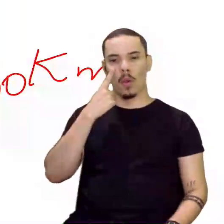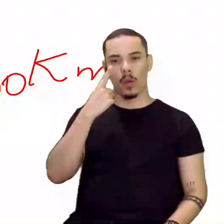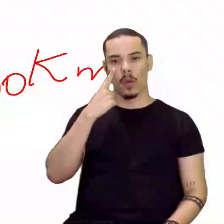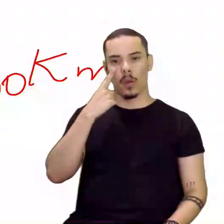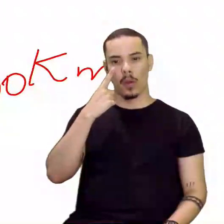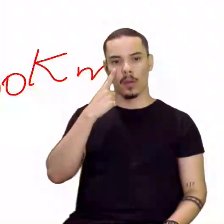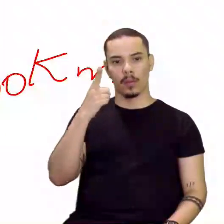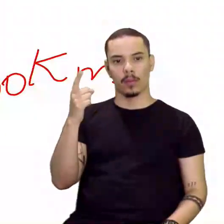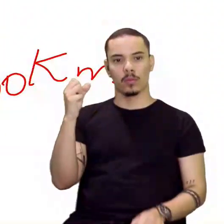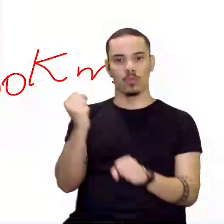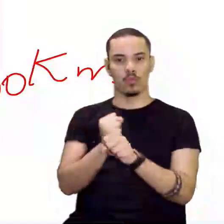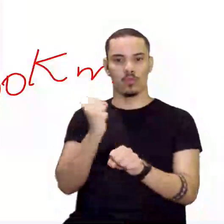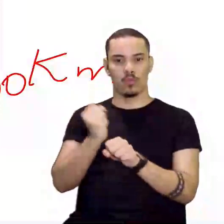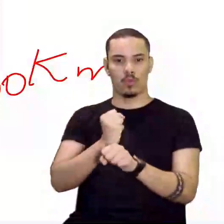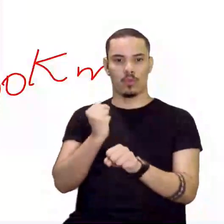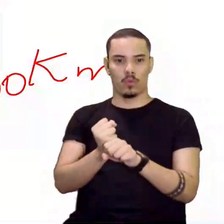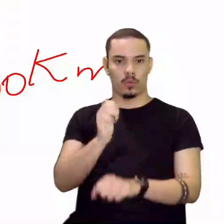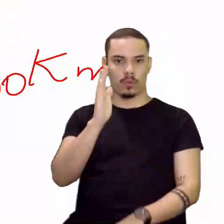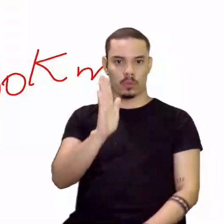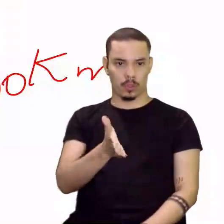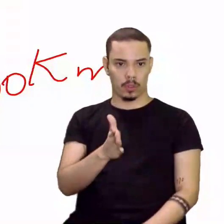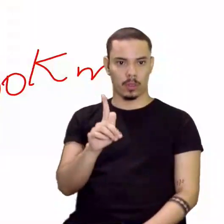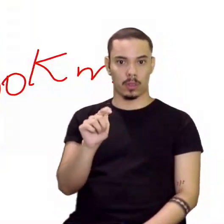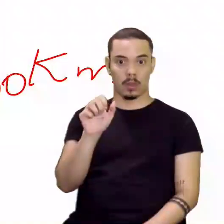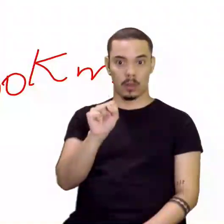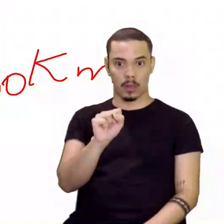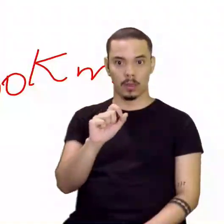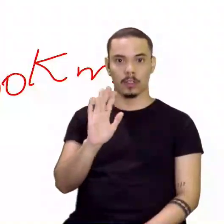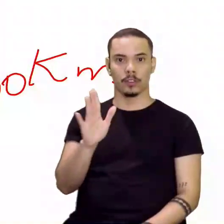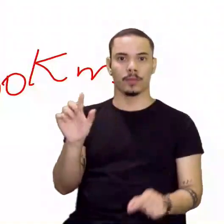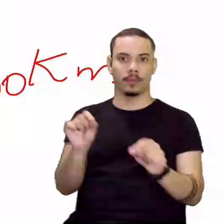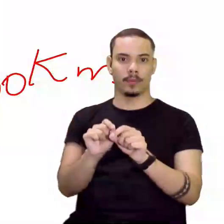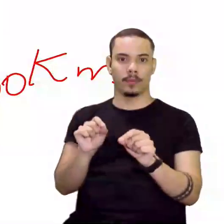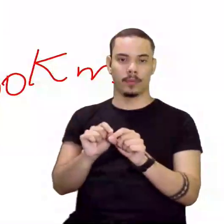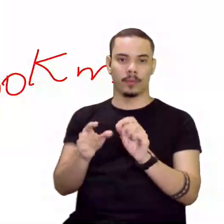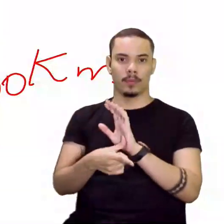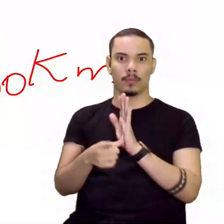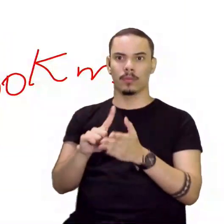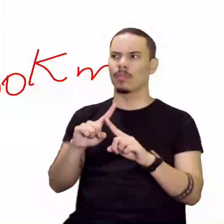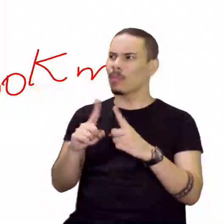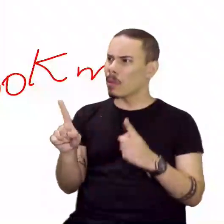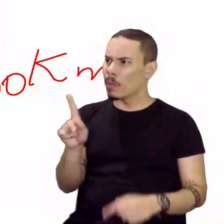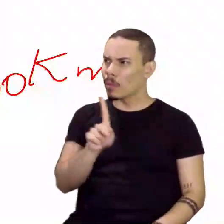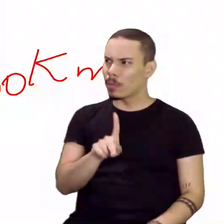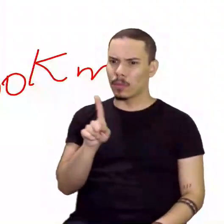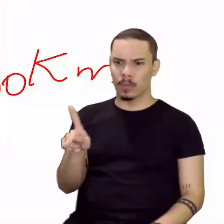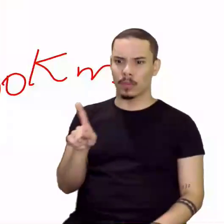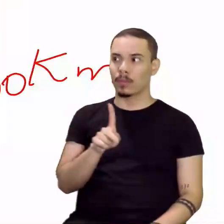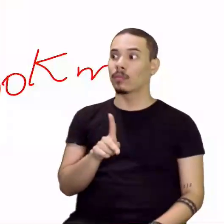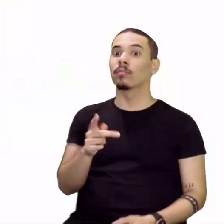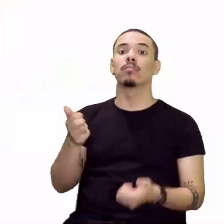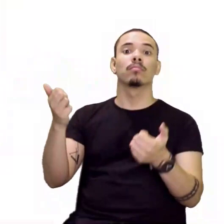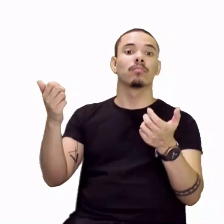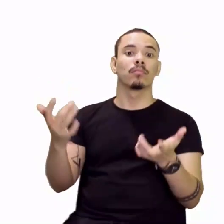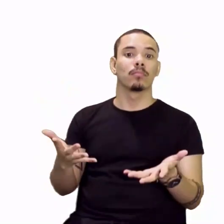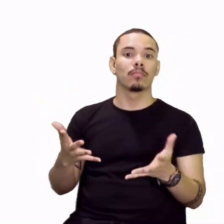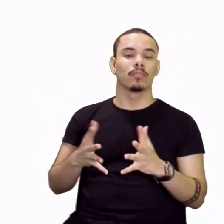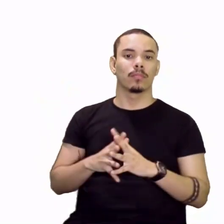Oleodutos que estão construídos, gasodutos que estão construídos. Mas, professor, Fale.